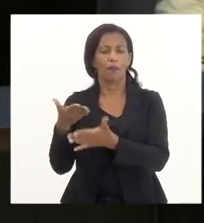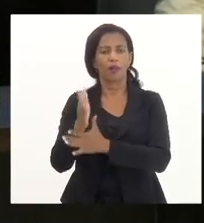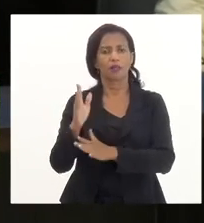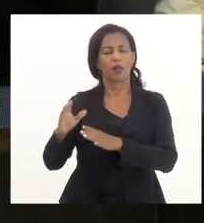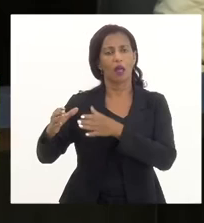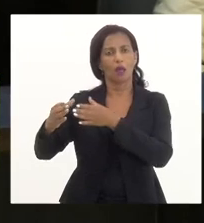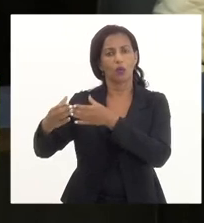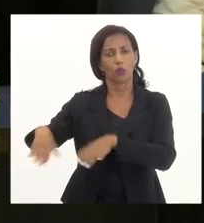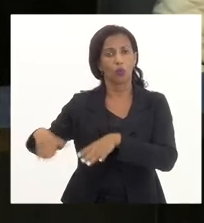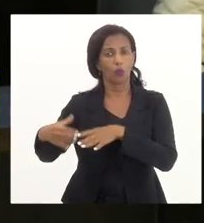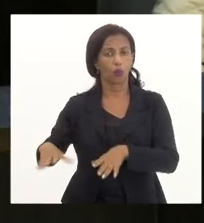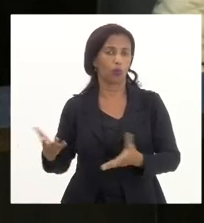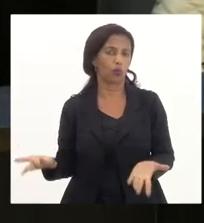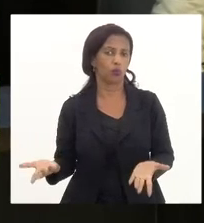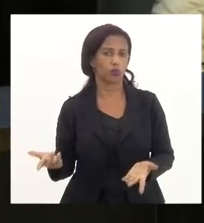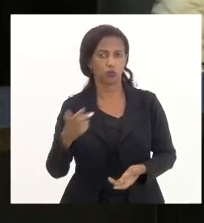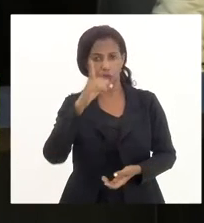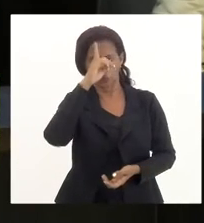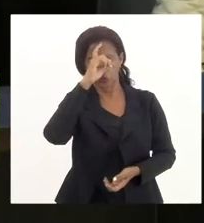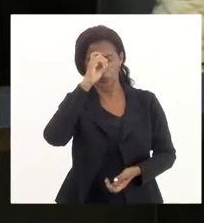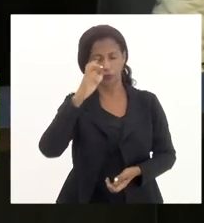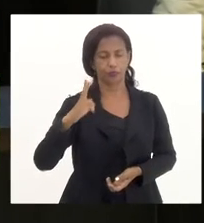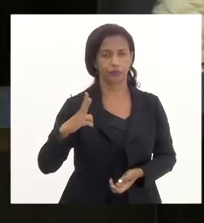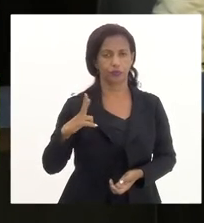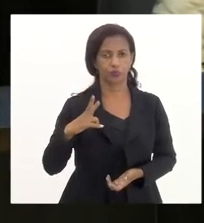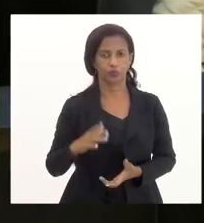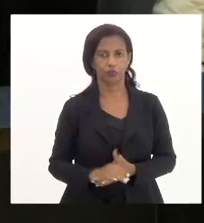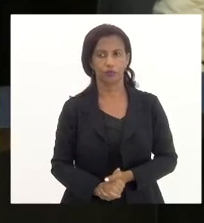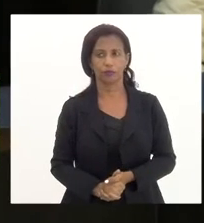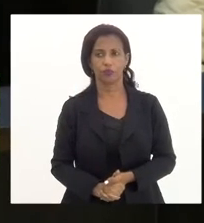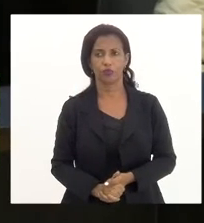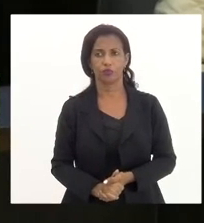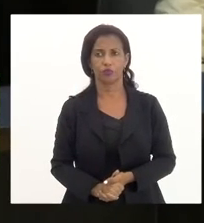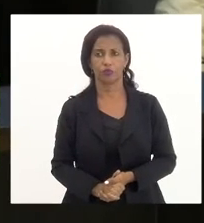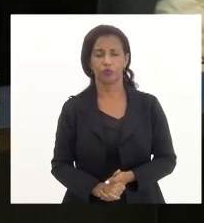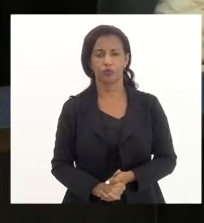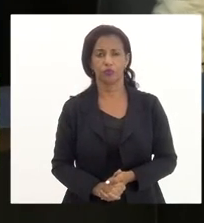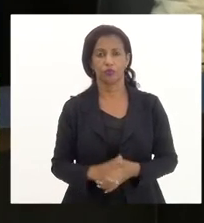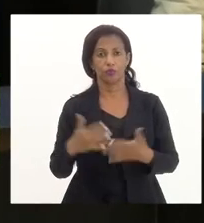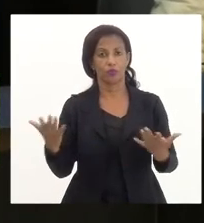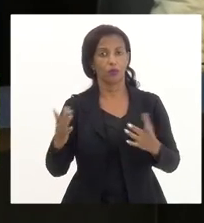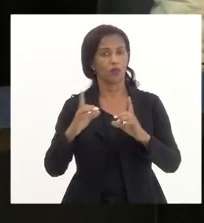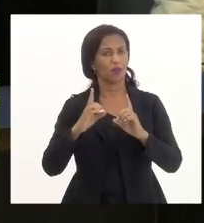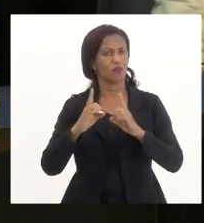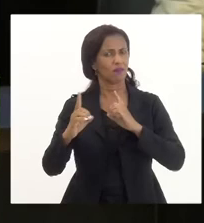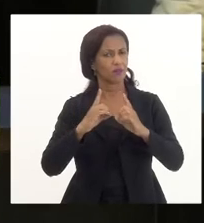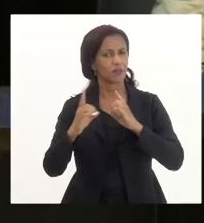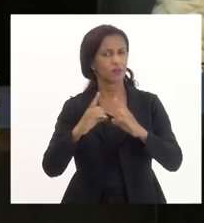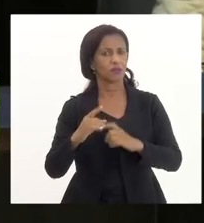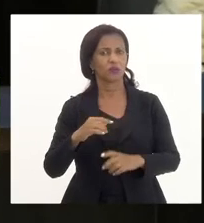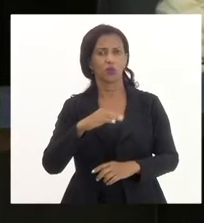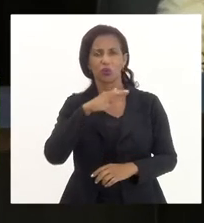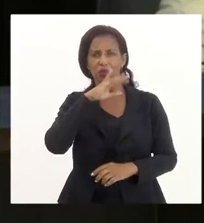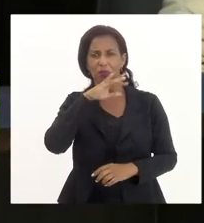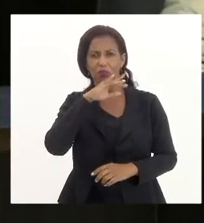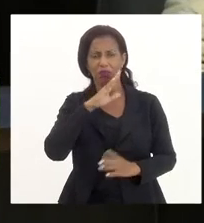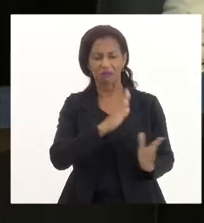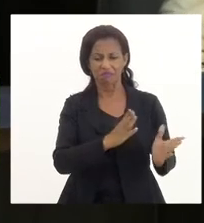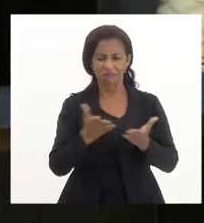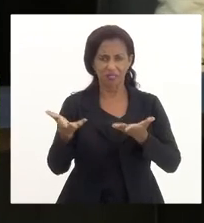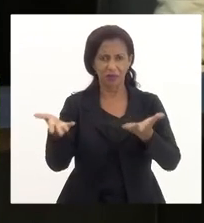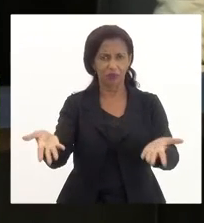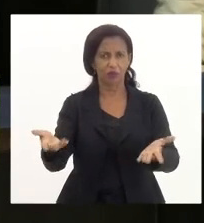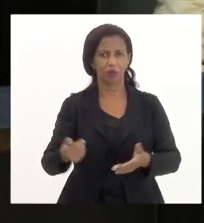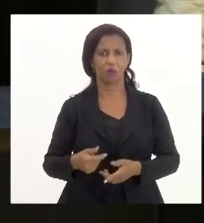seletivo né de um hospital privado Então esse é um debate muito muito muito ruim da maneira que ele tá